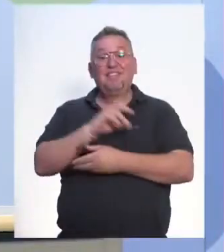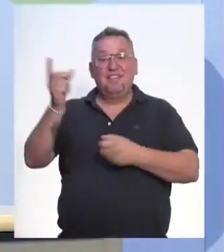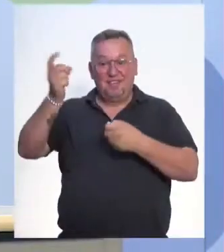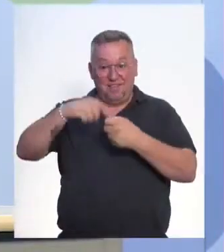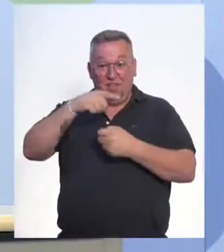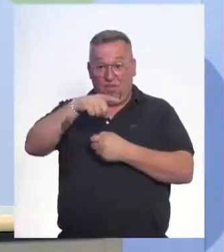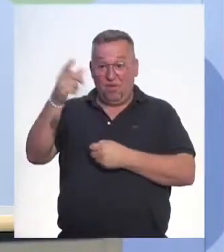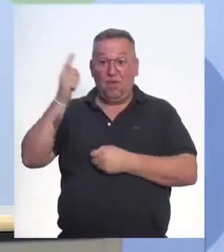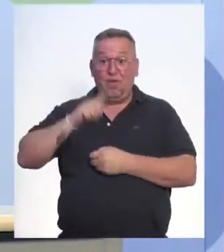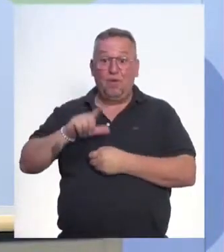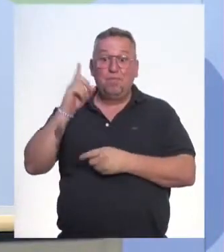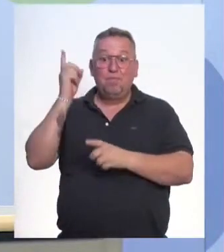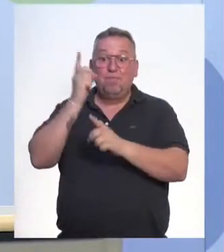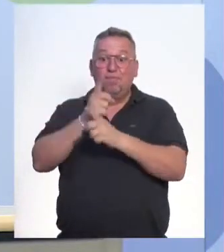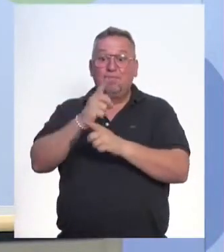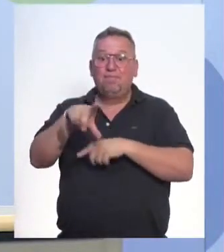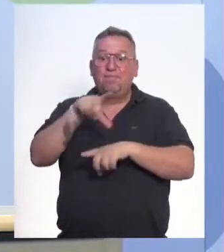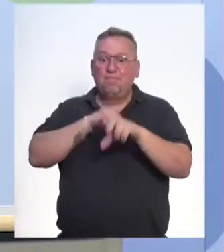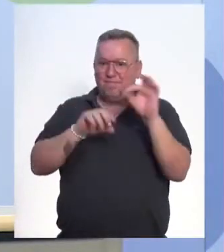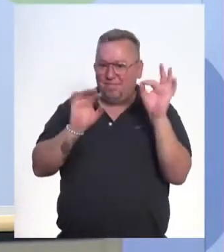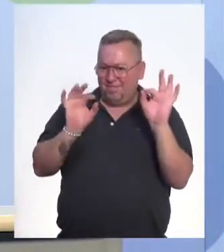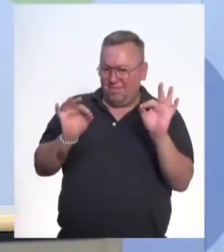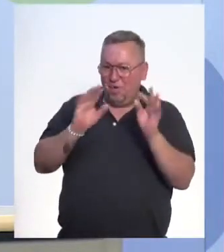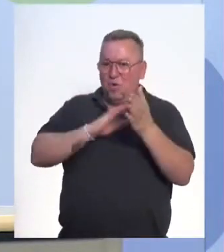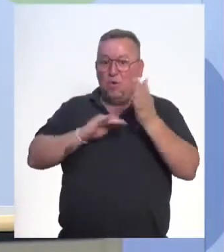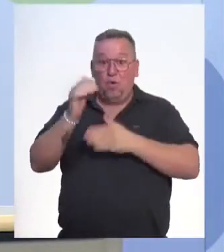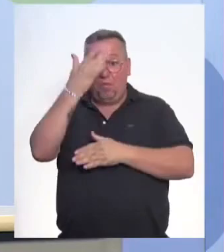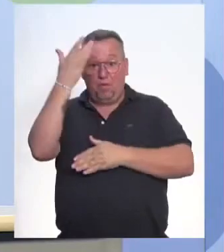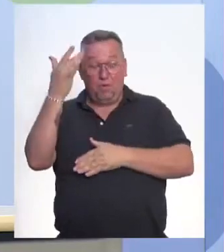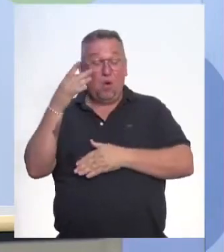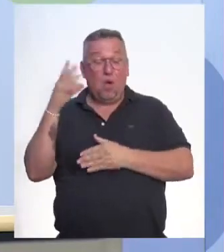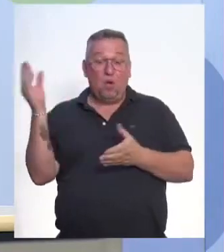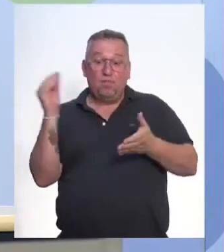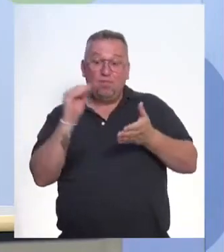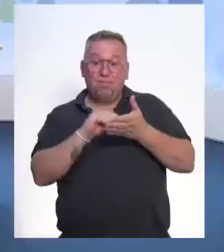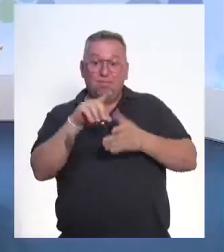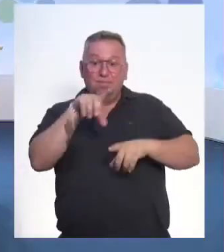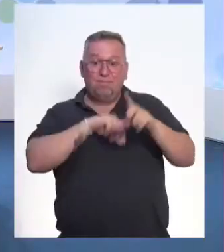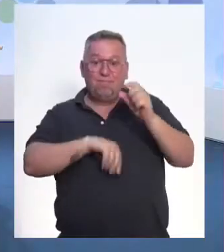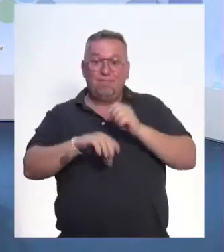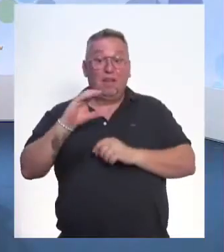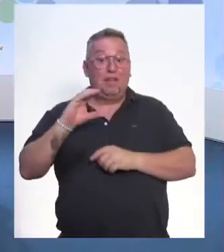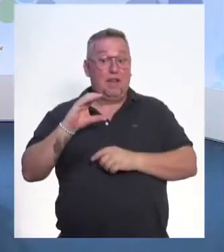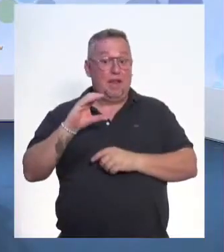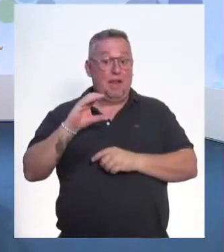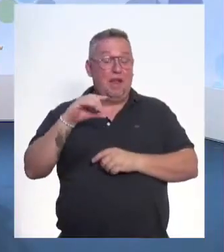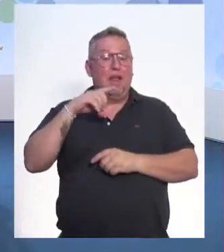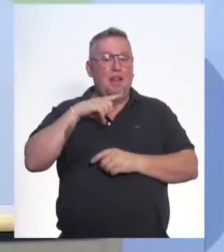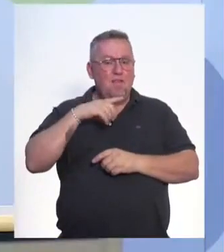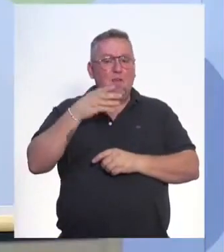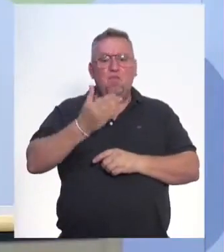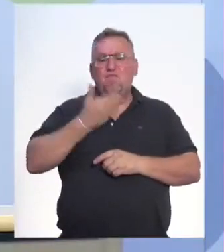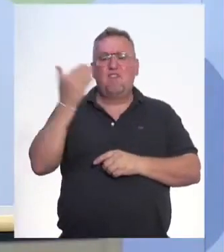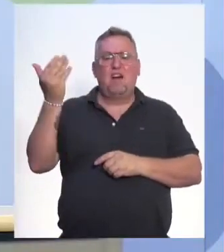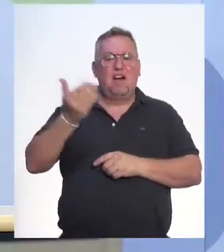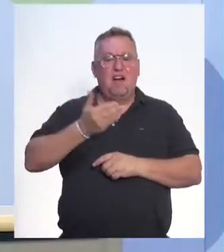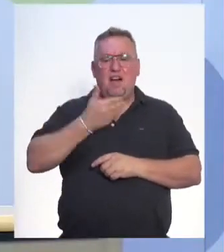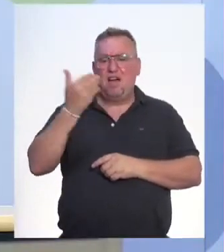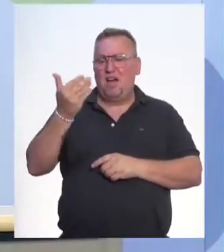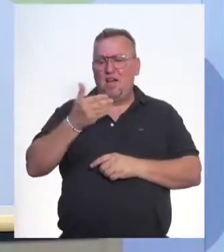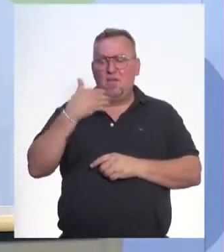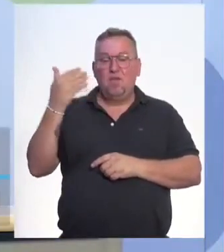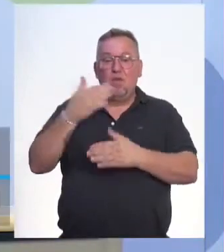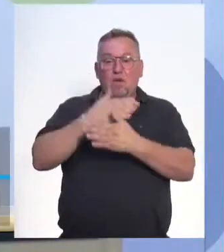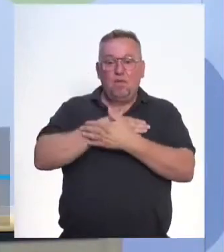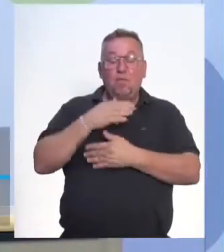Voltamos. E aí, vocês conseguiram descobrir a alternativa, né? Todo mundo aqui, professor Inês, colocou que é a alternativa C, que estava muito fácil. Então, vou mandar um